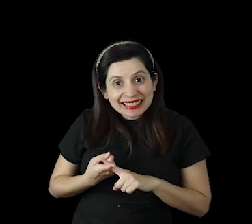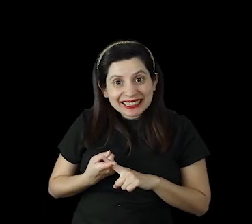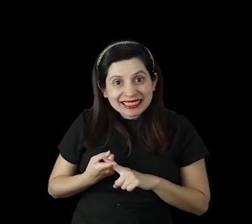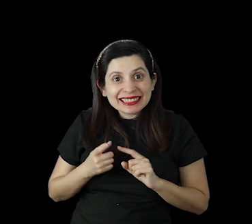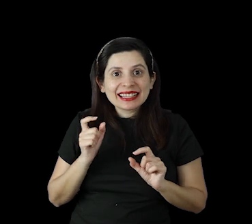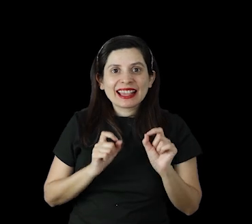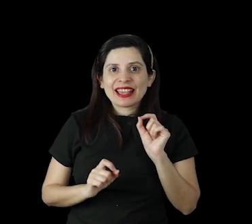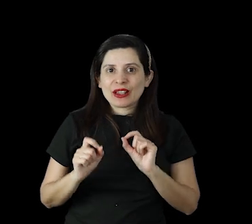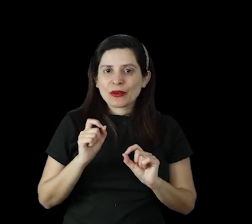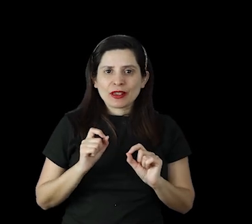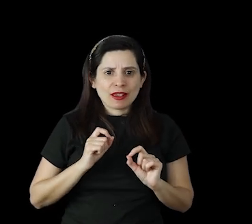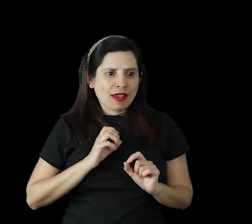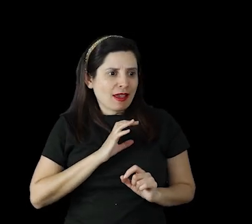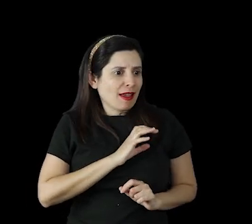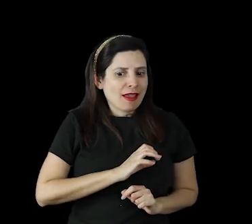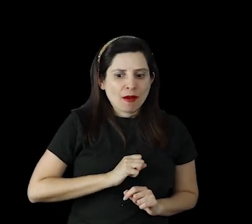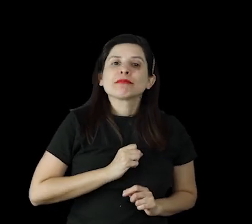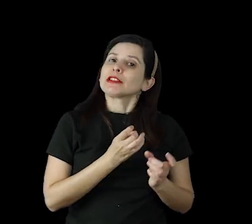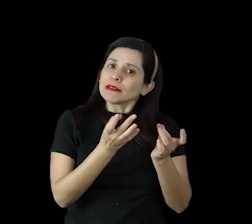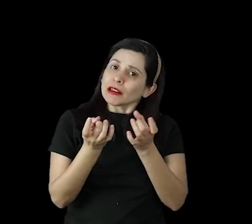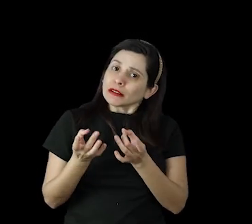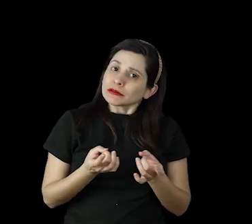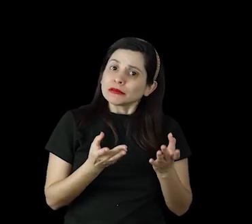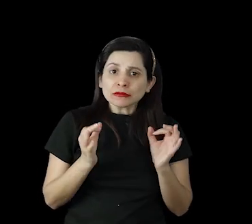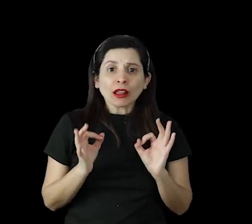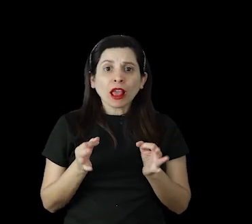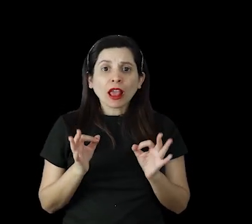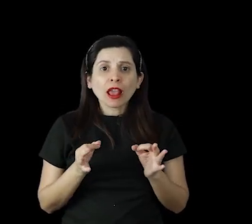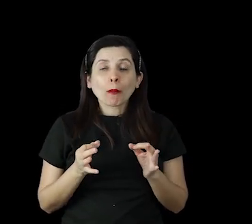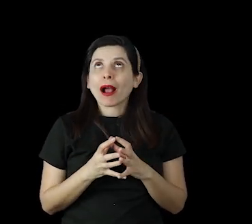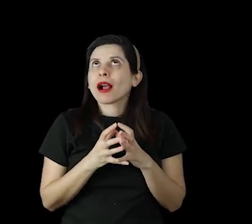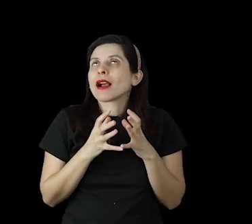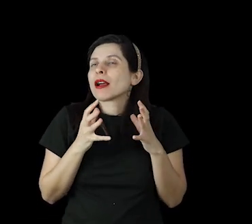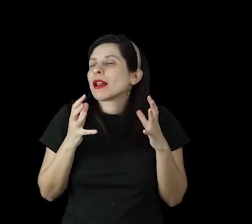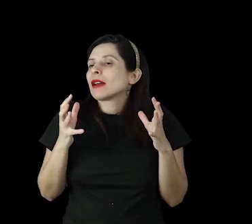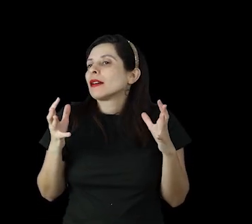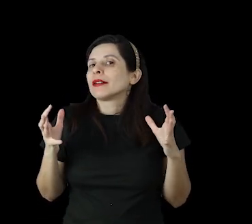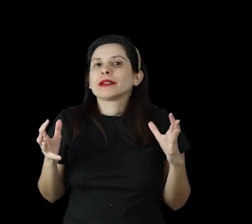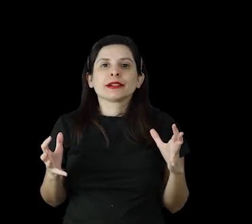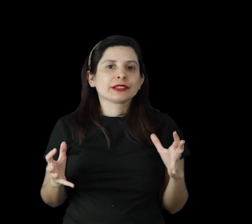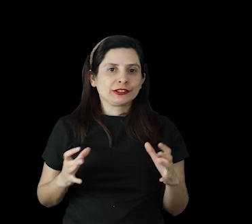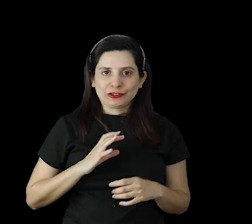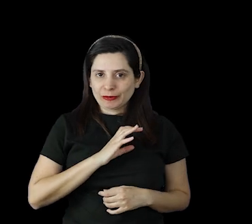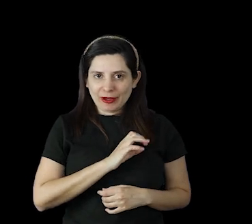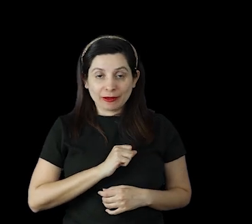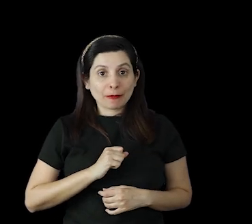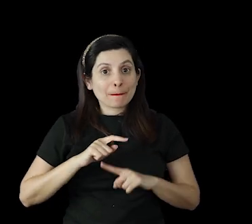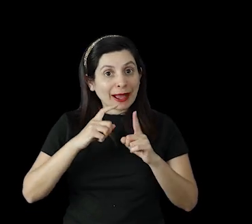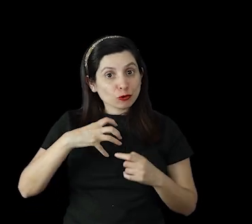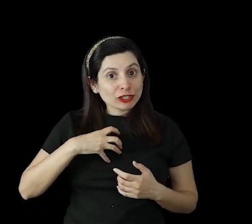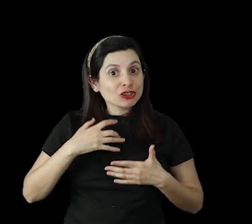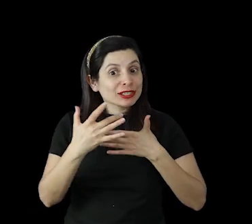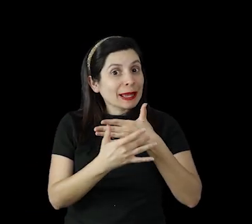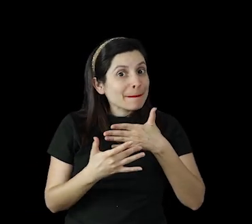uma paixão que vende, né? É uma grande paixão, paixão nesse sentido semiótico. Agora, por exemplo, se